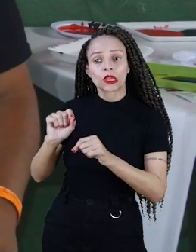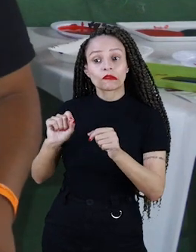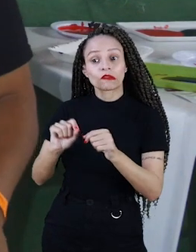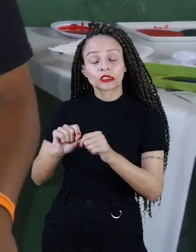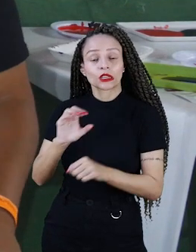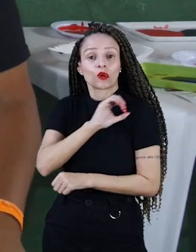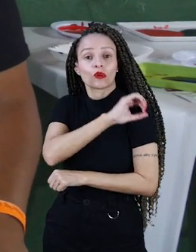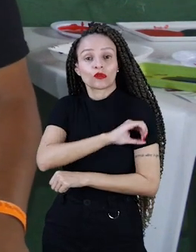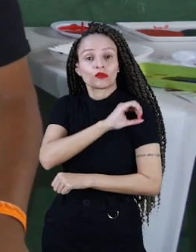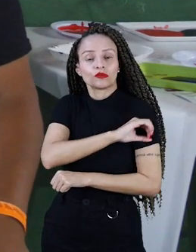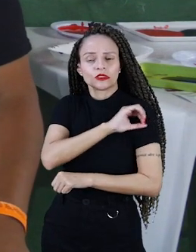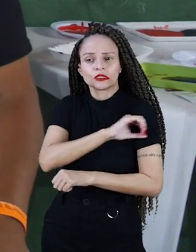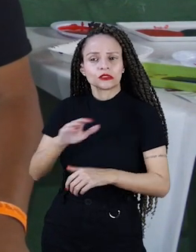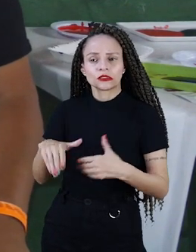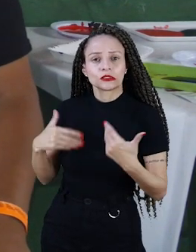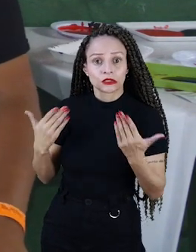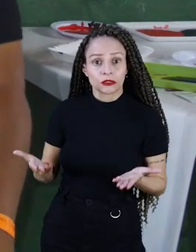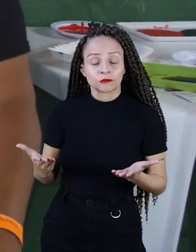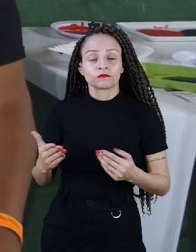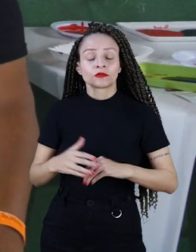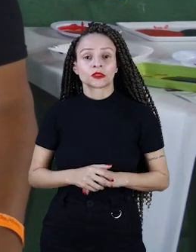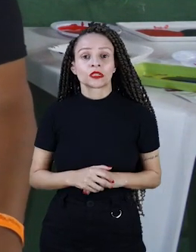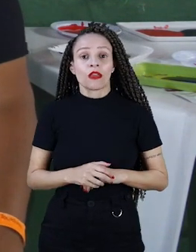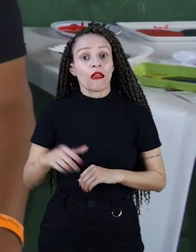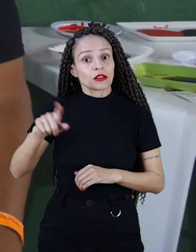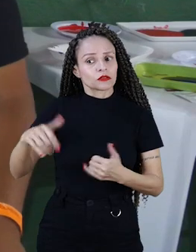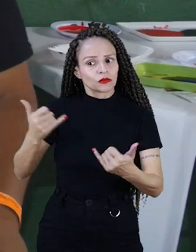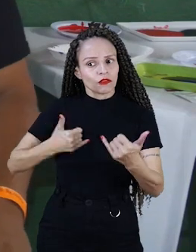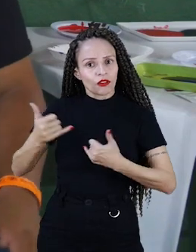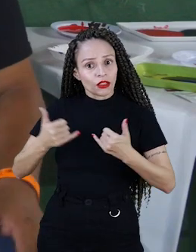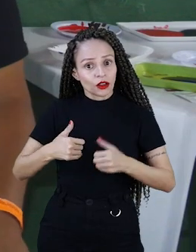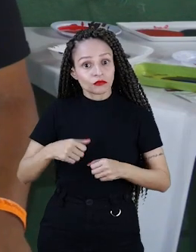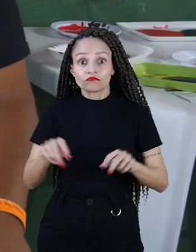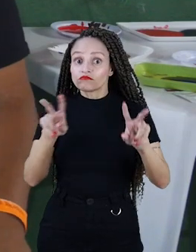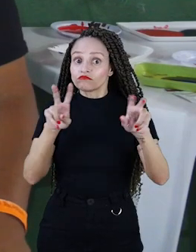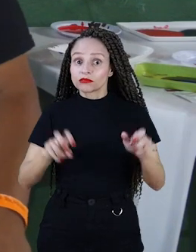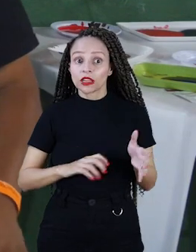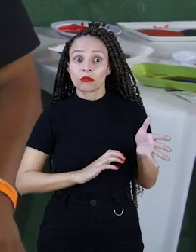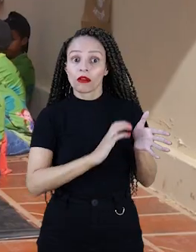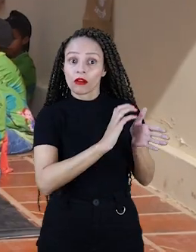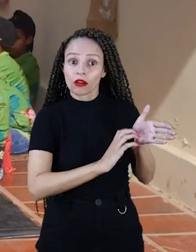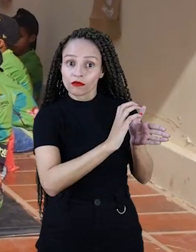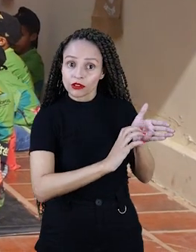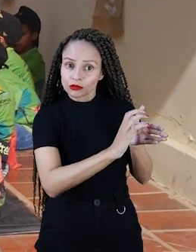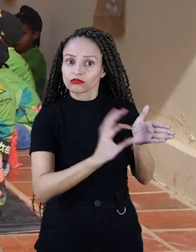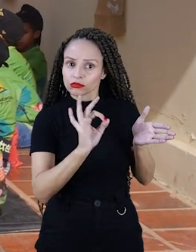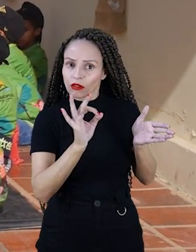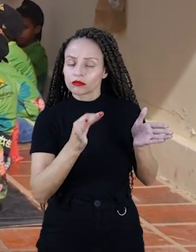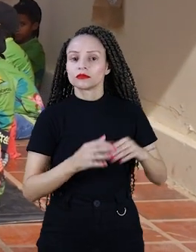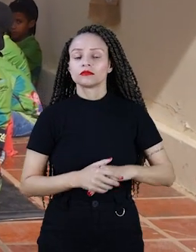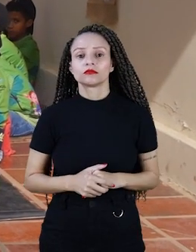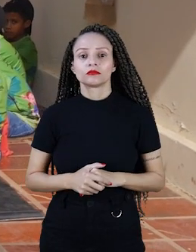fazer para de oficina, né, para eles. E aí eles me falaram, fale sobre o grafismo. Oficina de